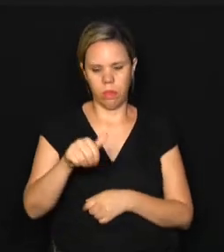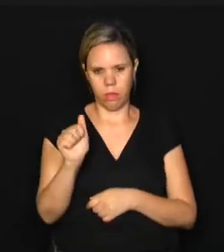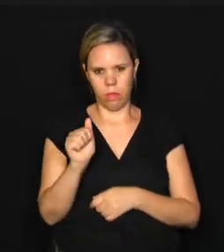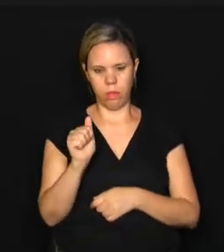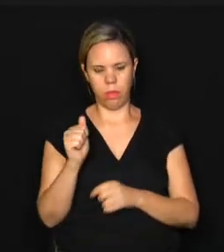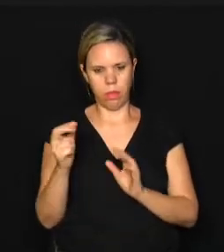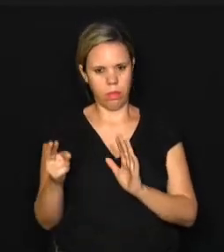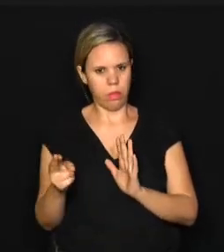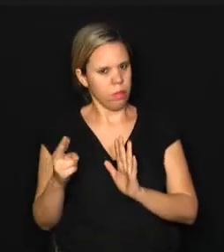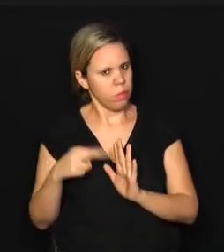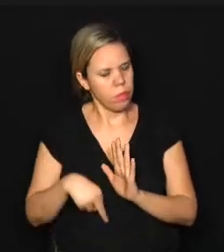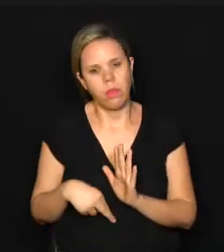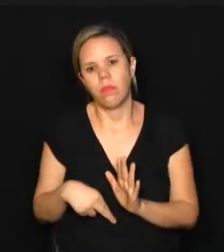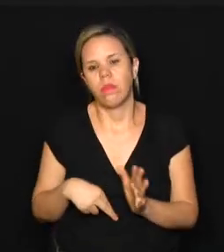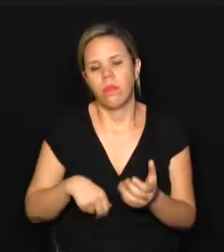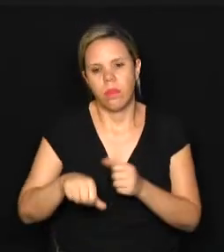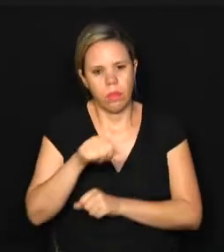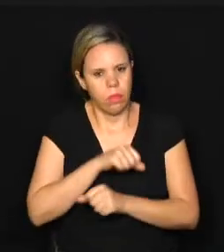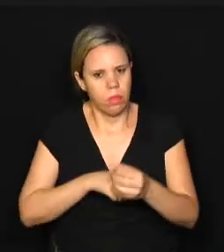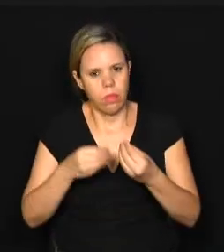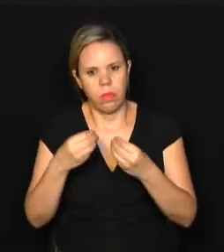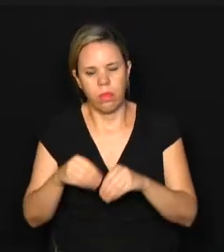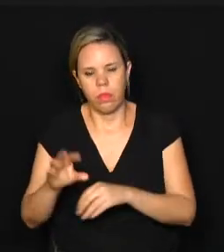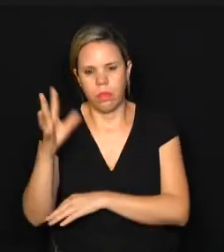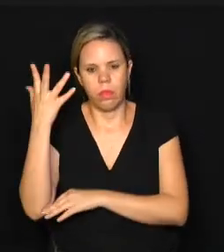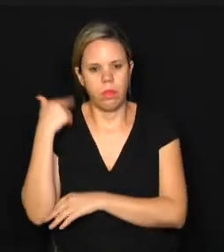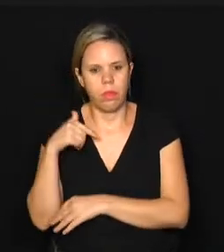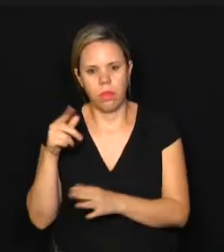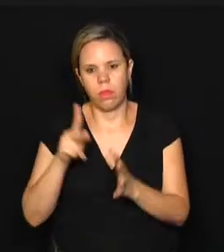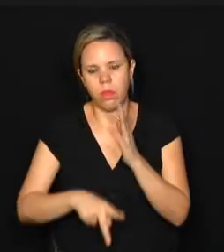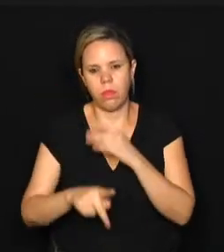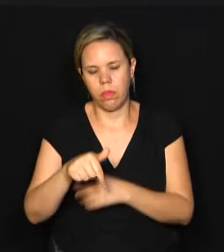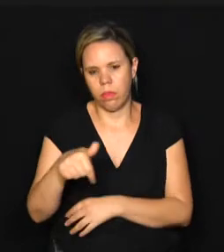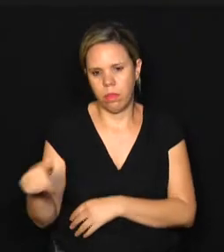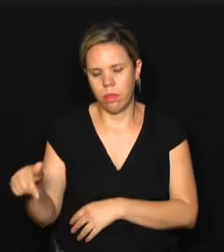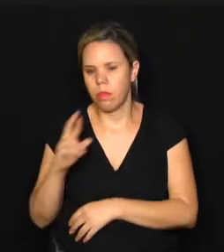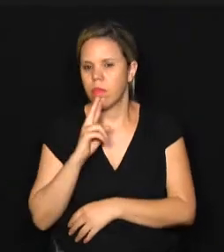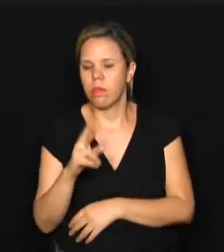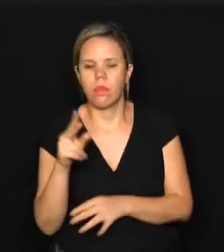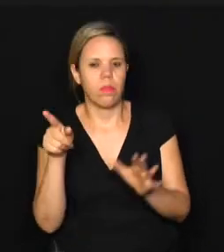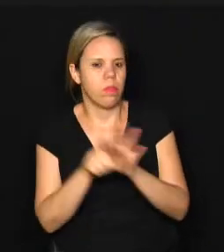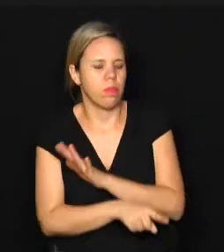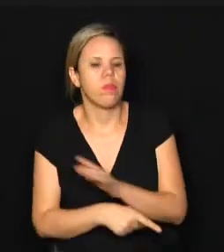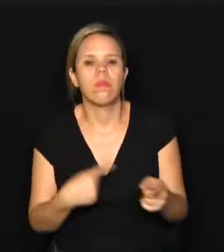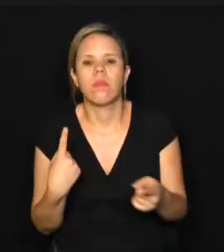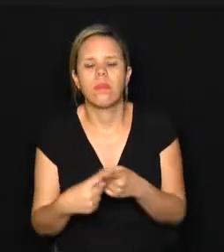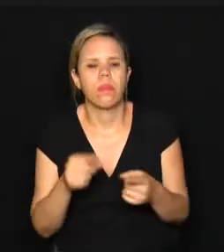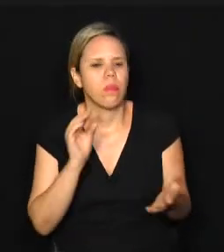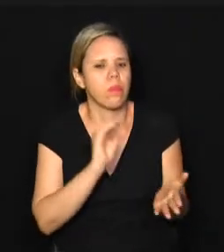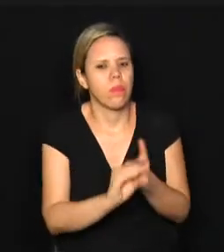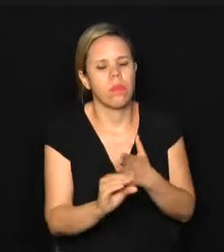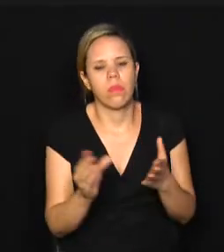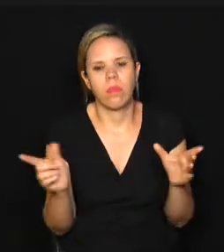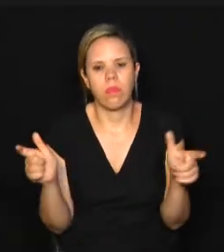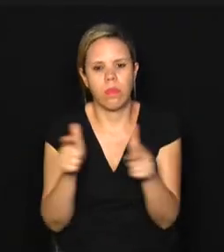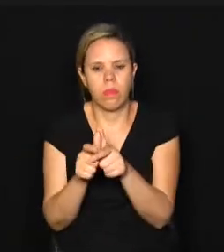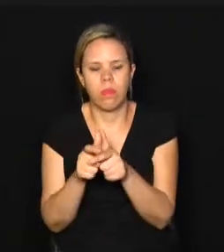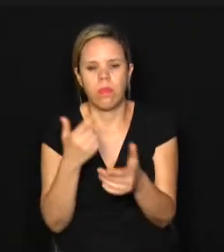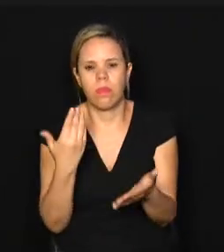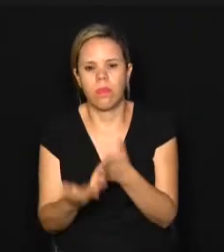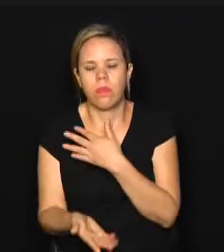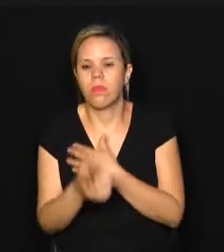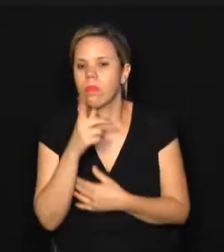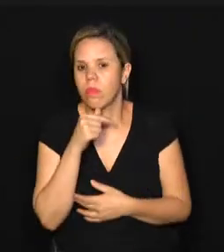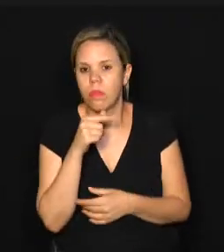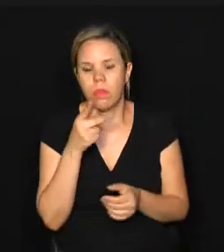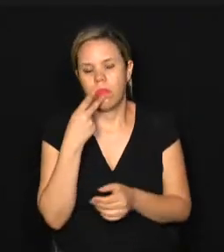ambiental. Na página 77 deles, lá eles respondem uma pergunta de por que não investir em redução de perdas de água. E aí eles falam que,